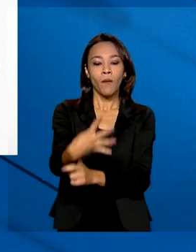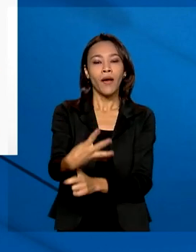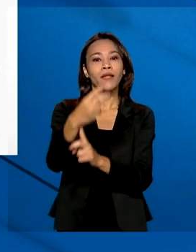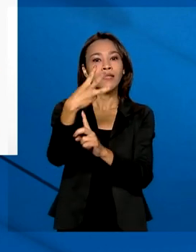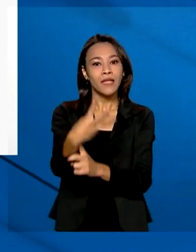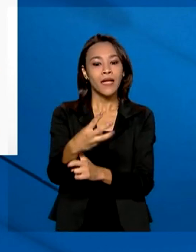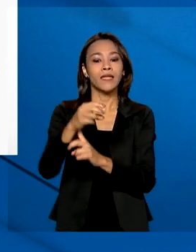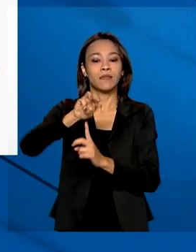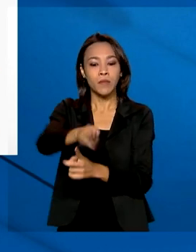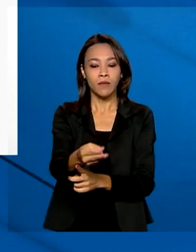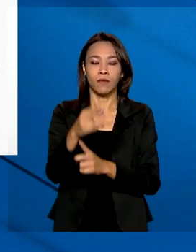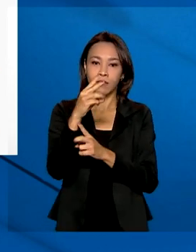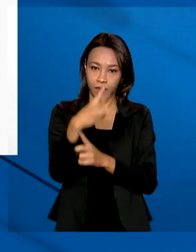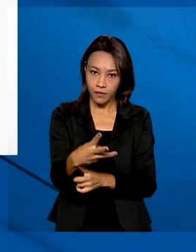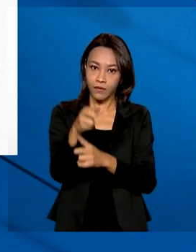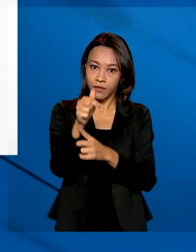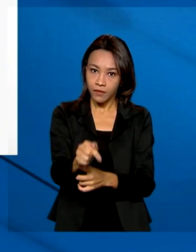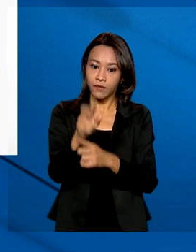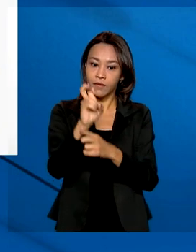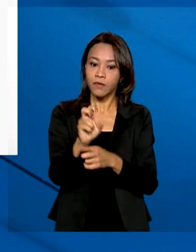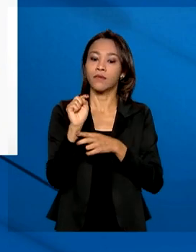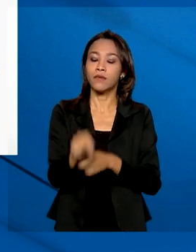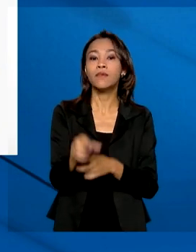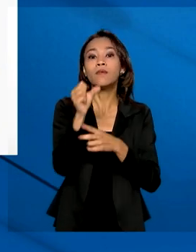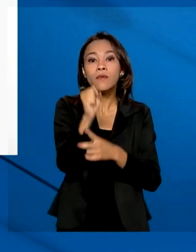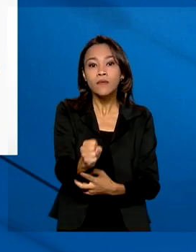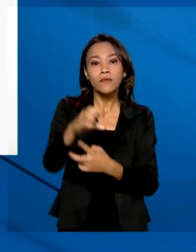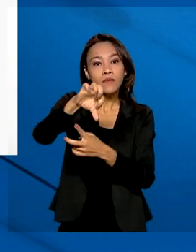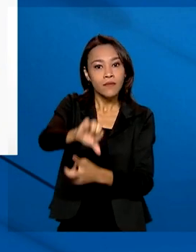milhões 375 1897